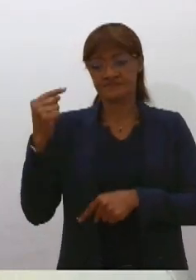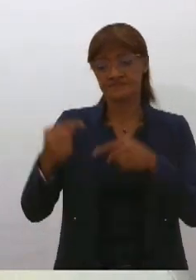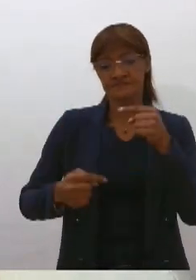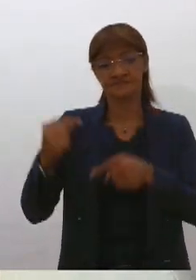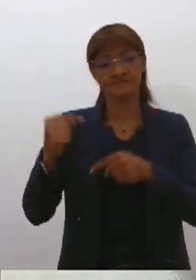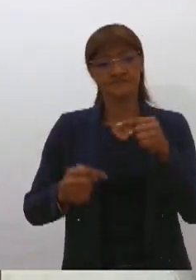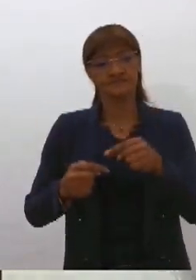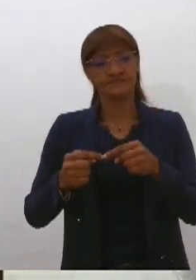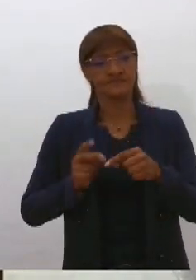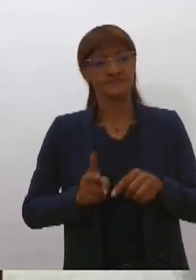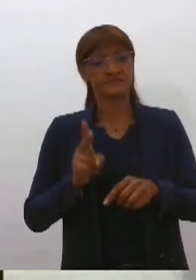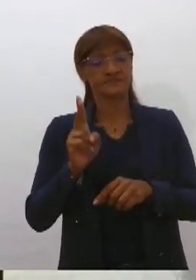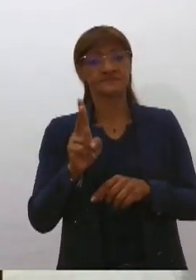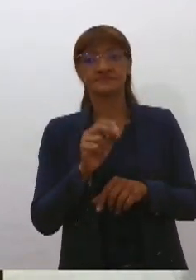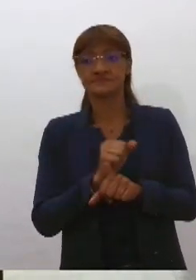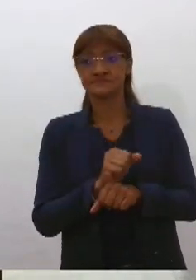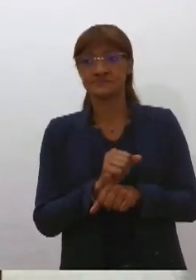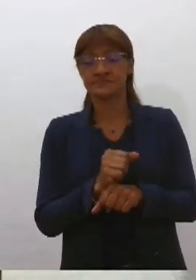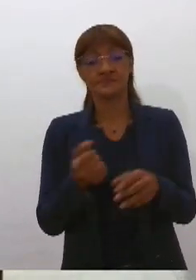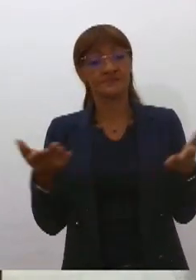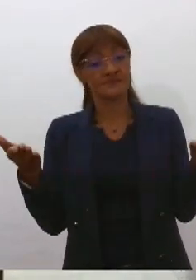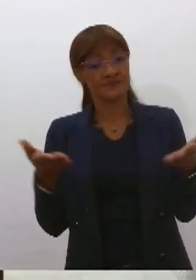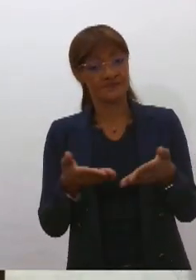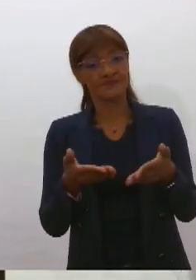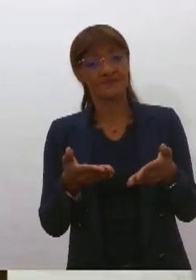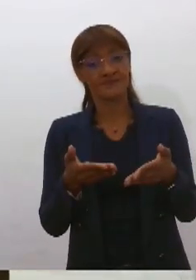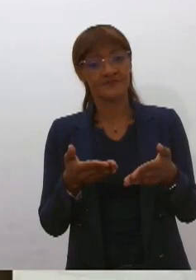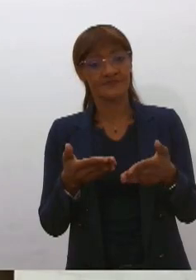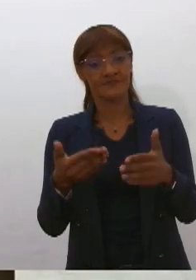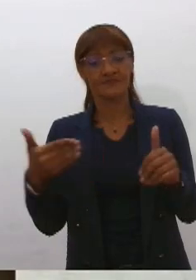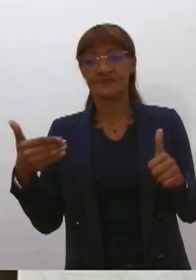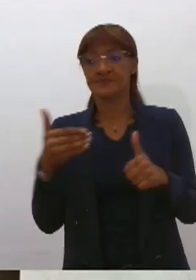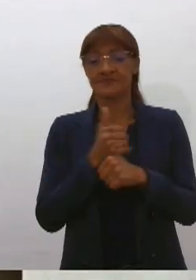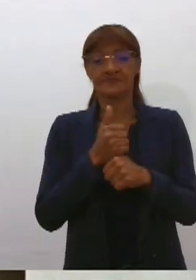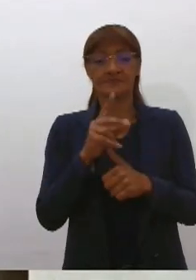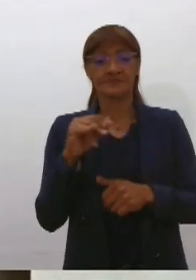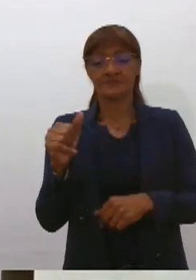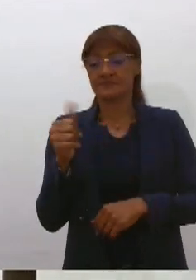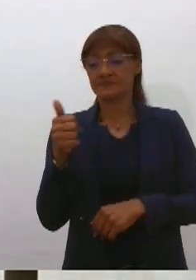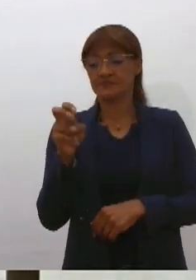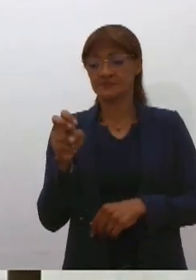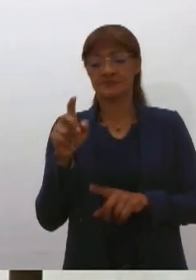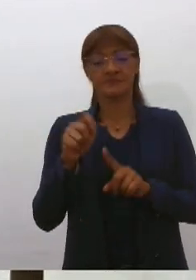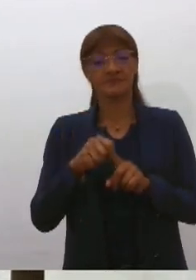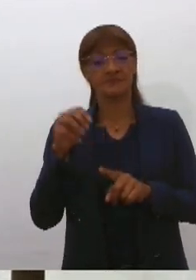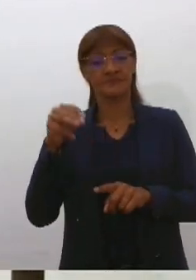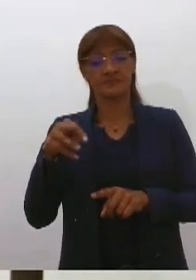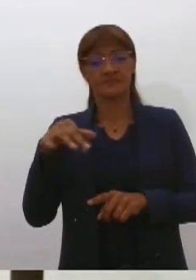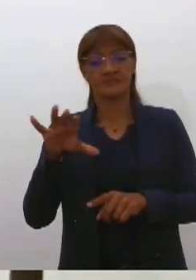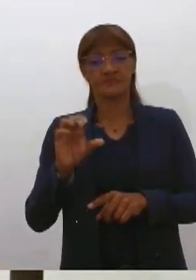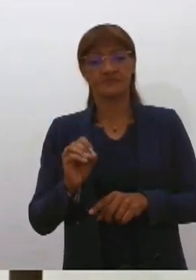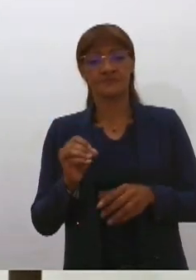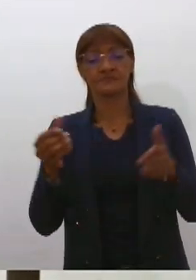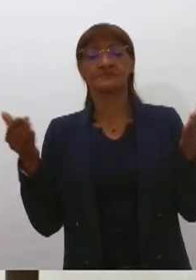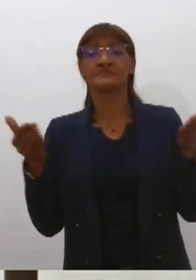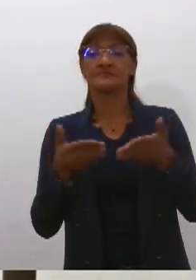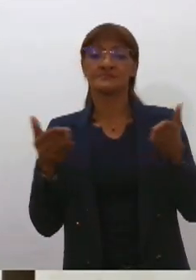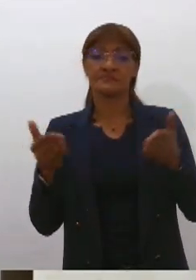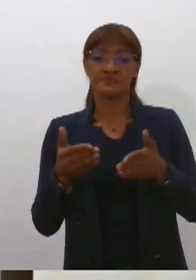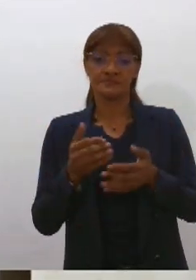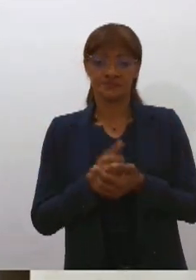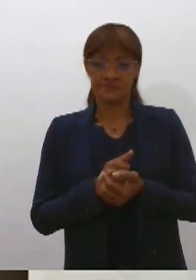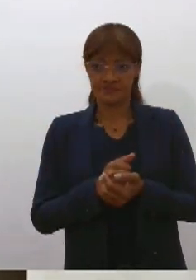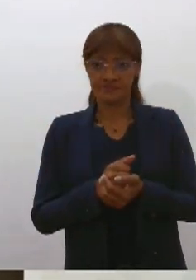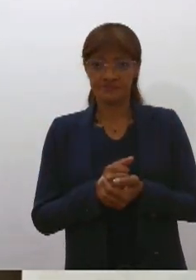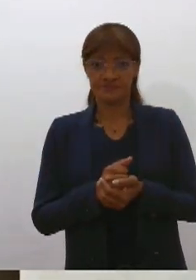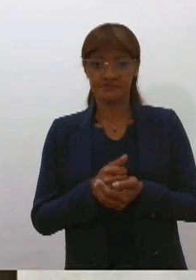e, finalmente, tomei posse no dia 15 de maio e hoje, após 14 anos,